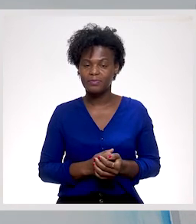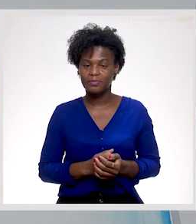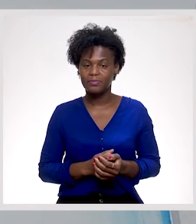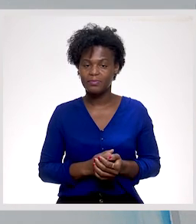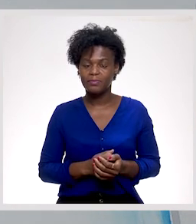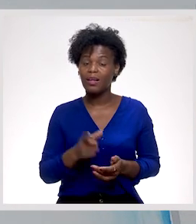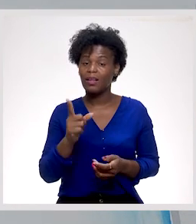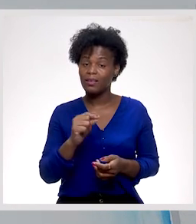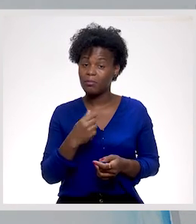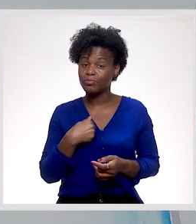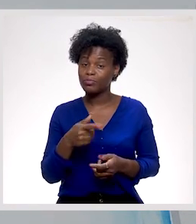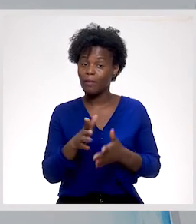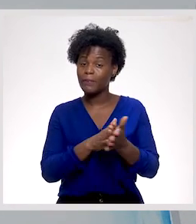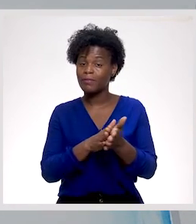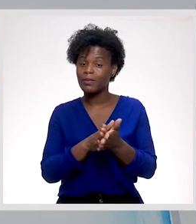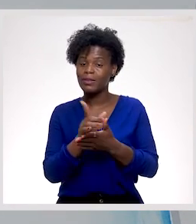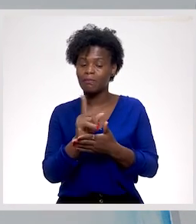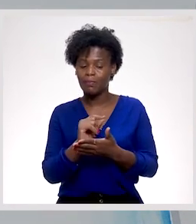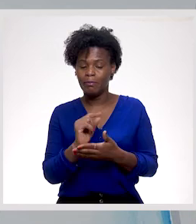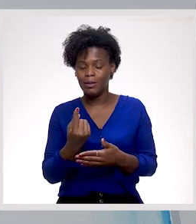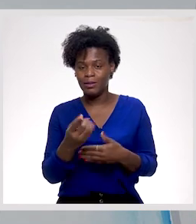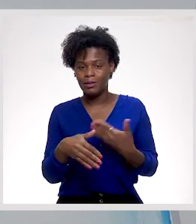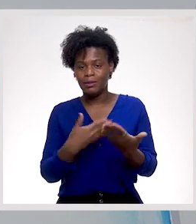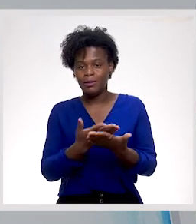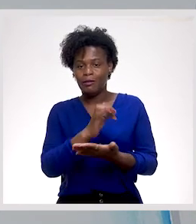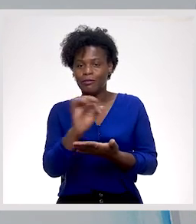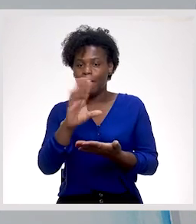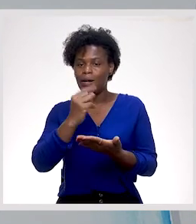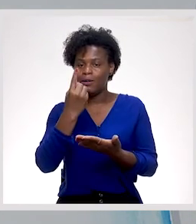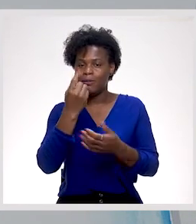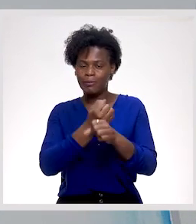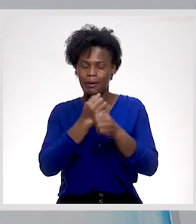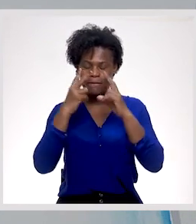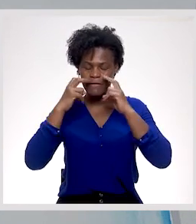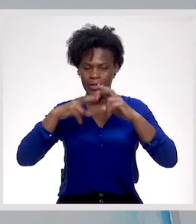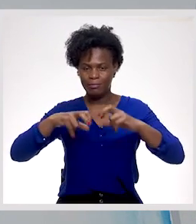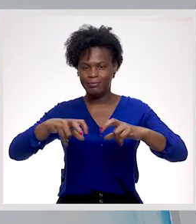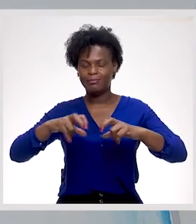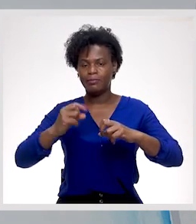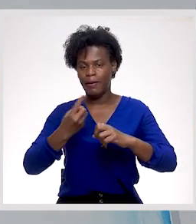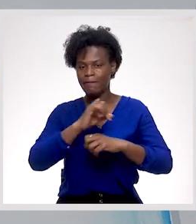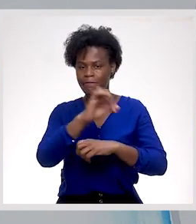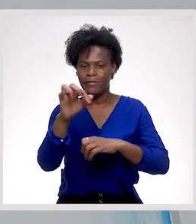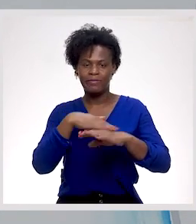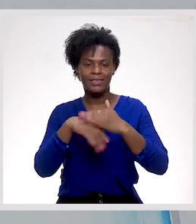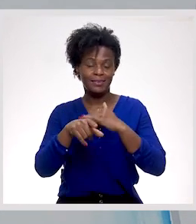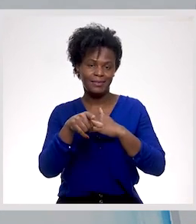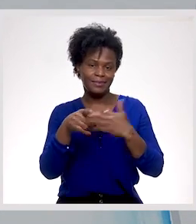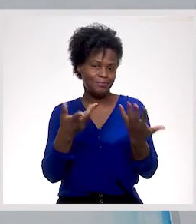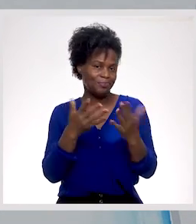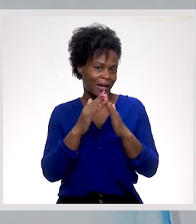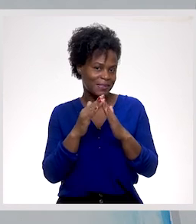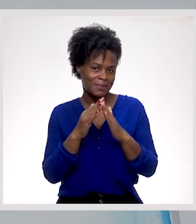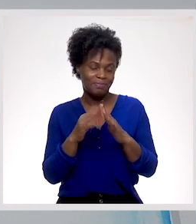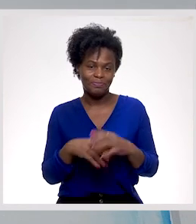Aproveito também para deixar mais um trabalho de investigação para realizarem